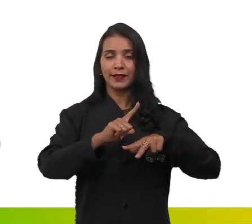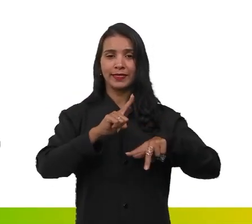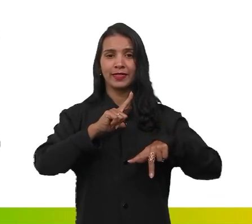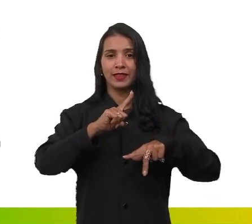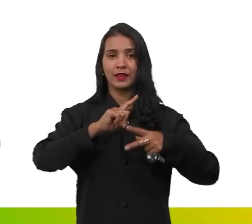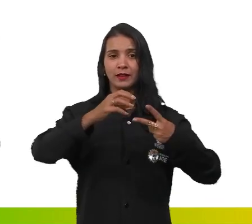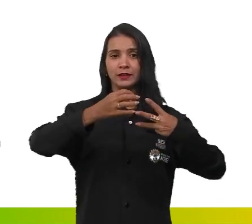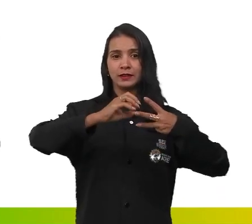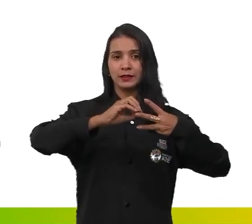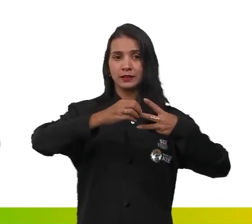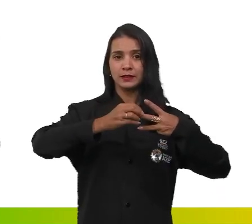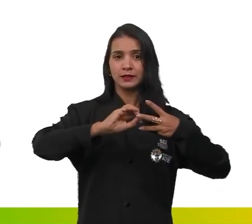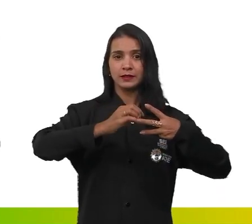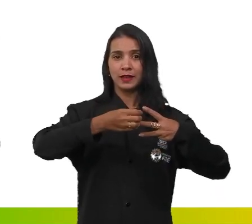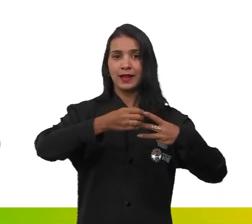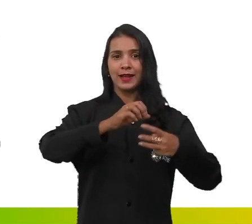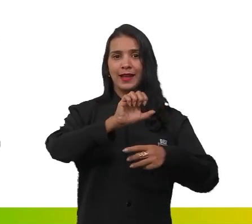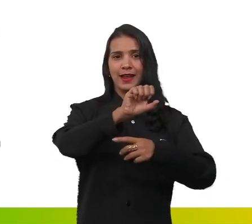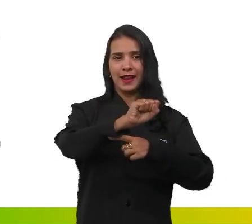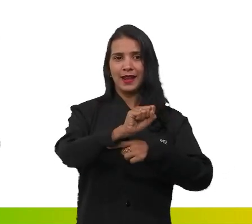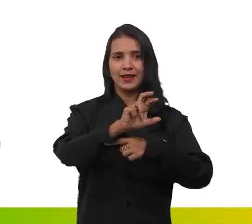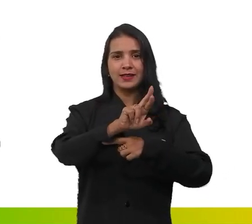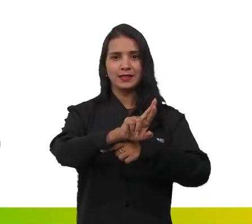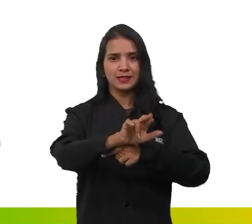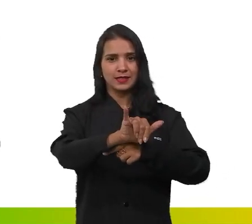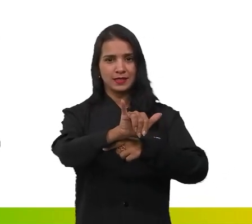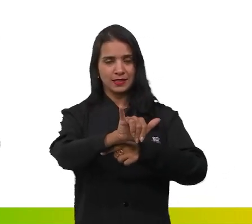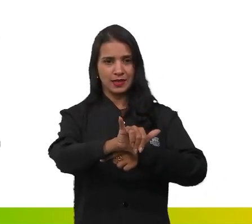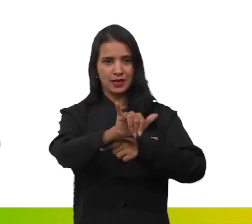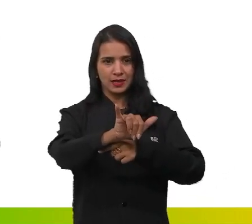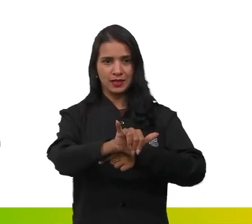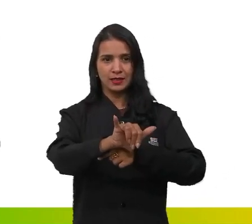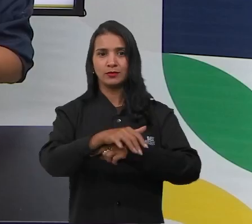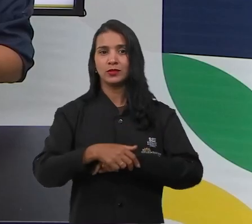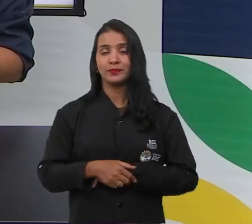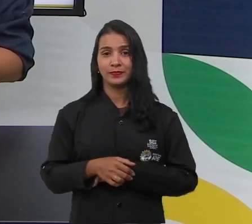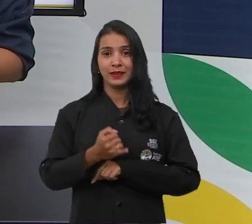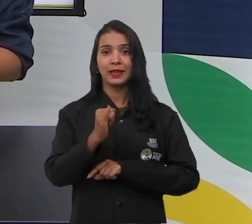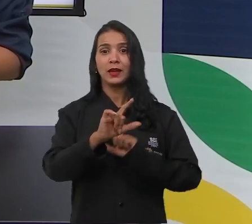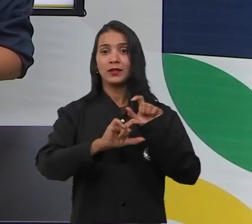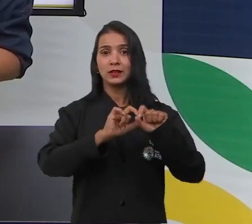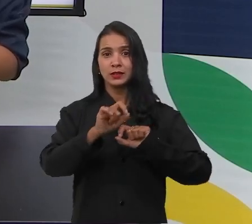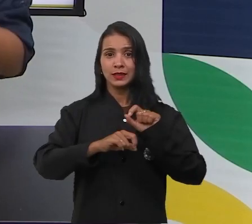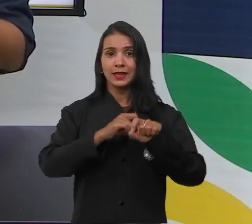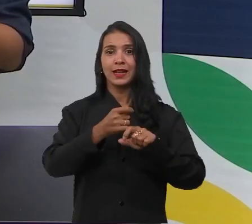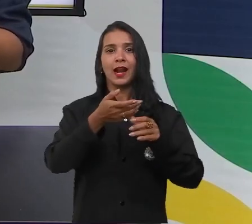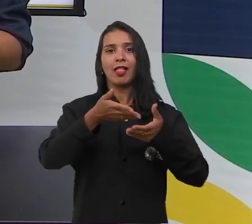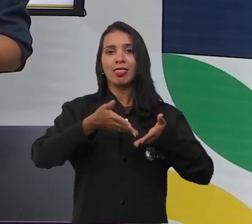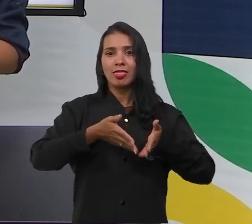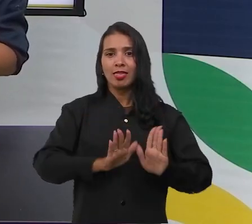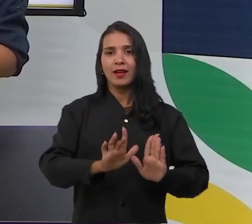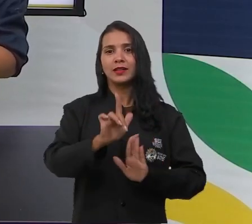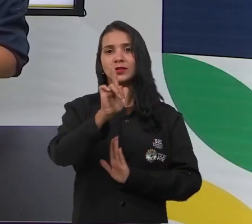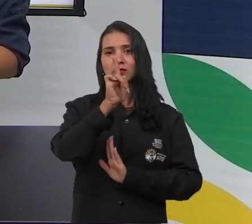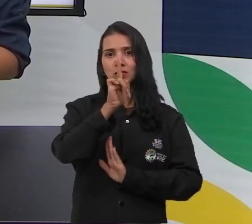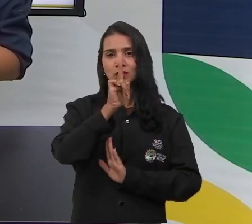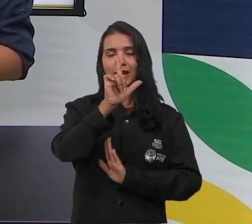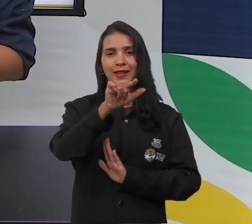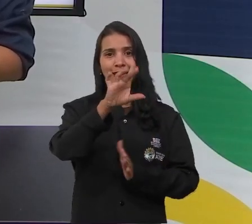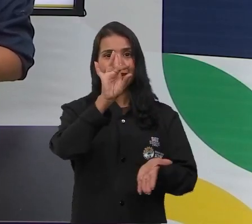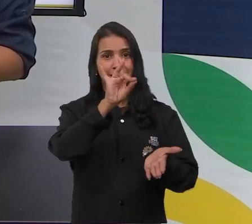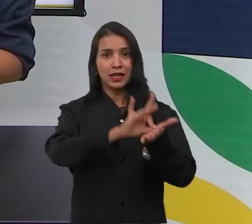gene SRY, que é o que vai desenvolver testículos nos homens, tá? É o que vai definir